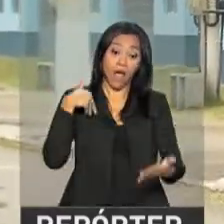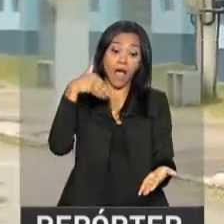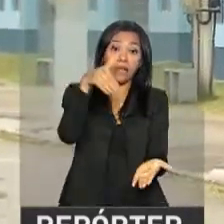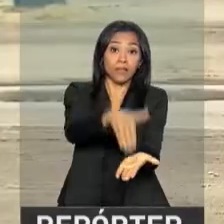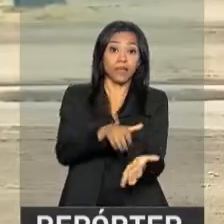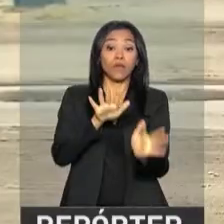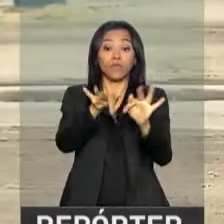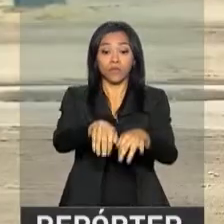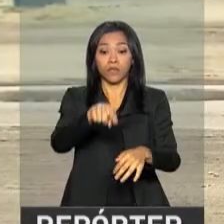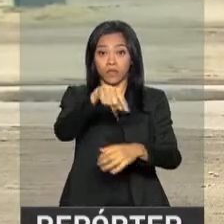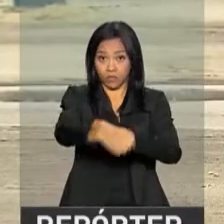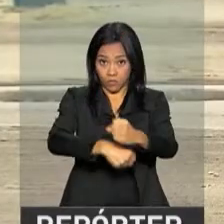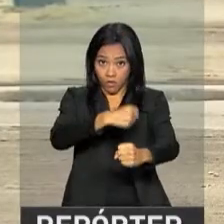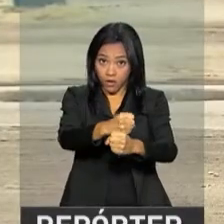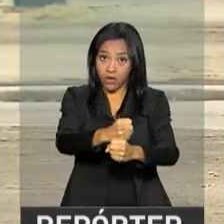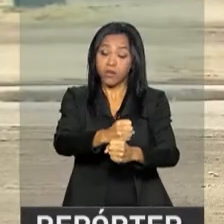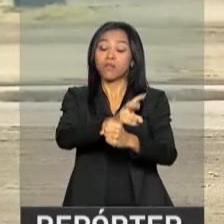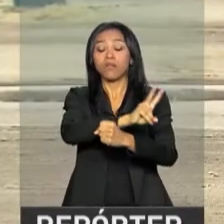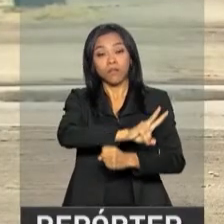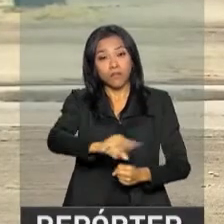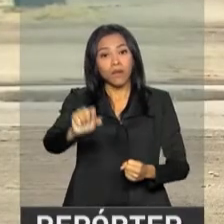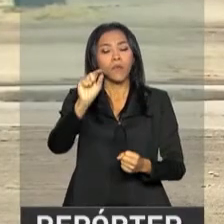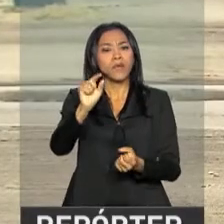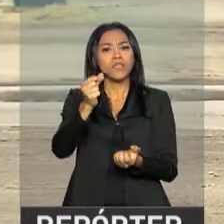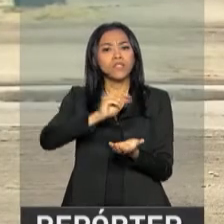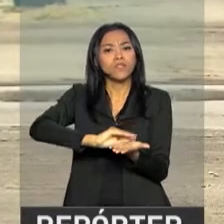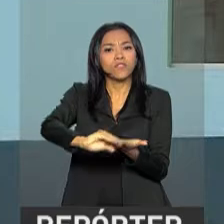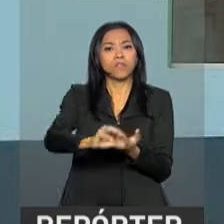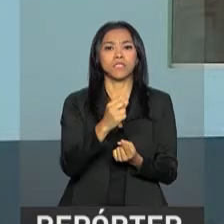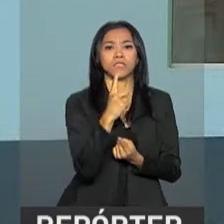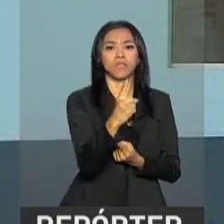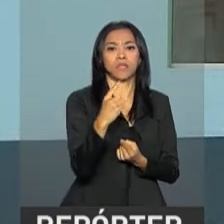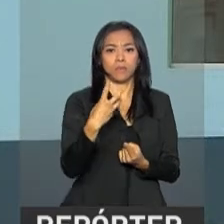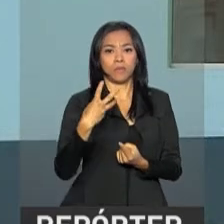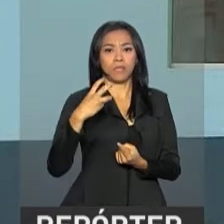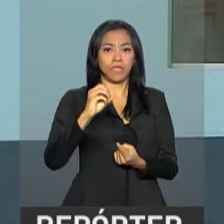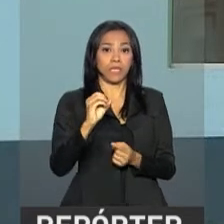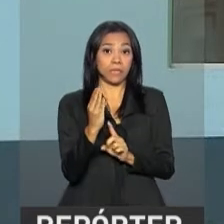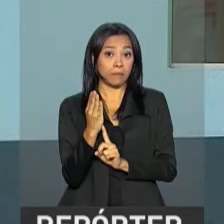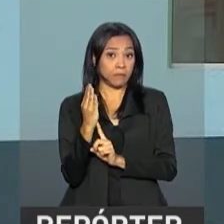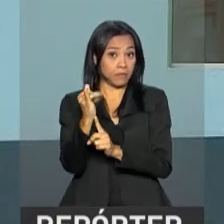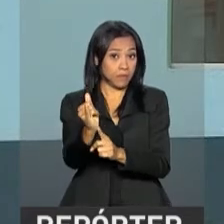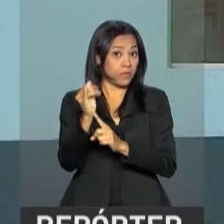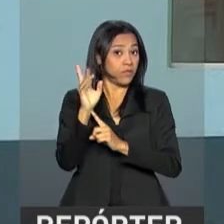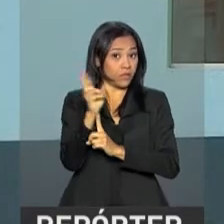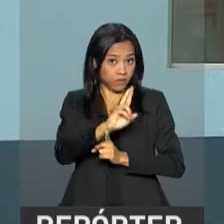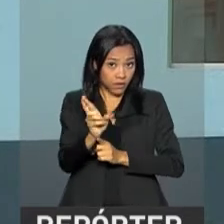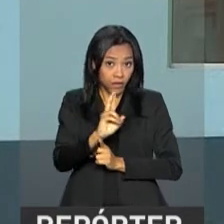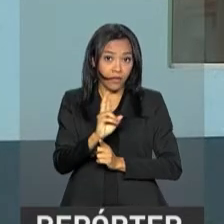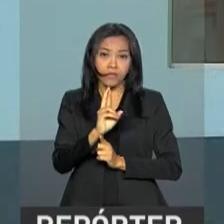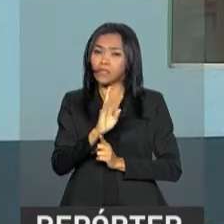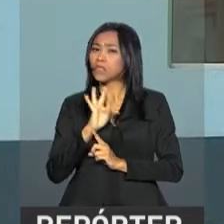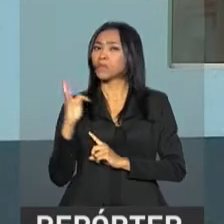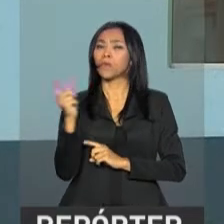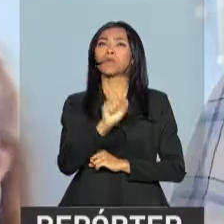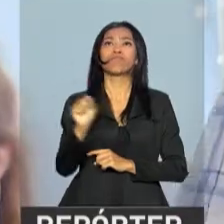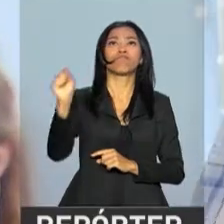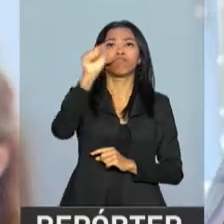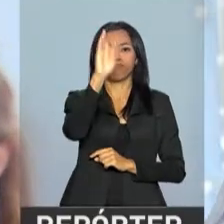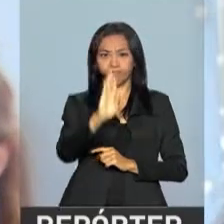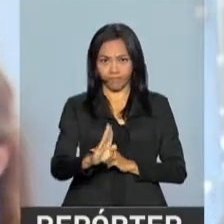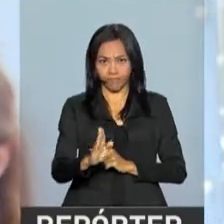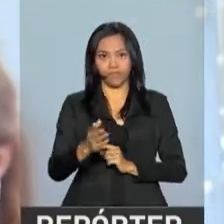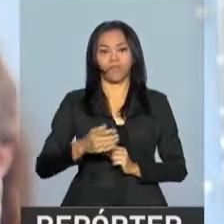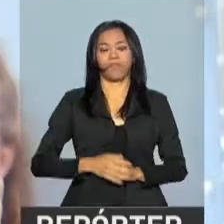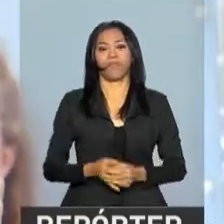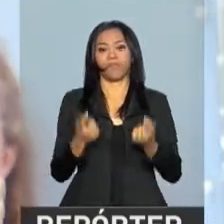agora é avançar serão feitos investimentos de 130 bilhões de reais em todo o país esse